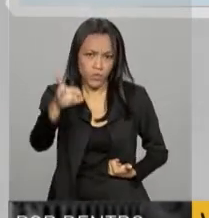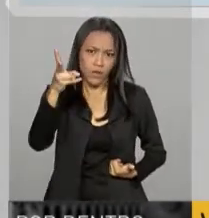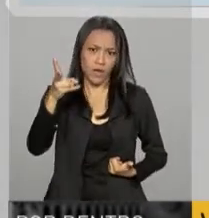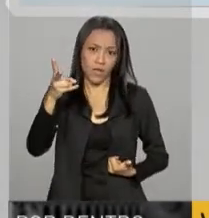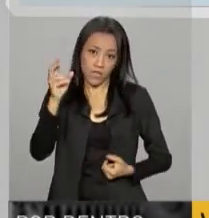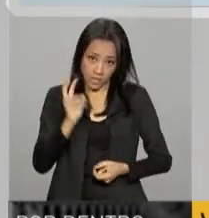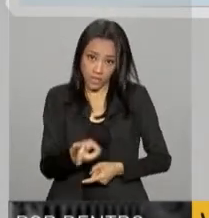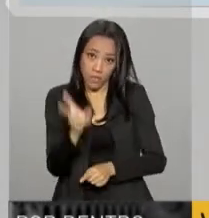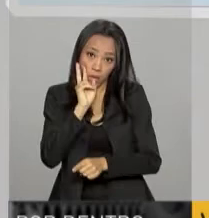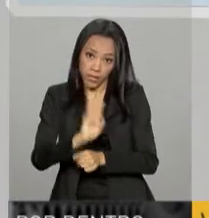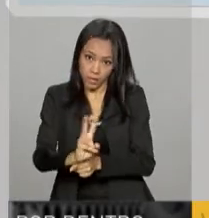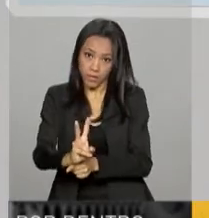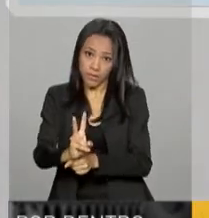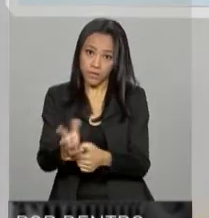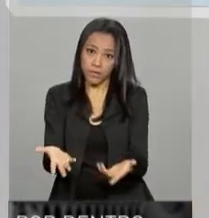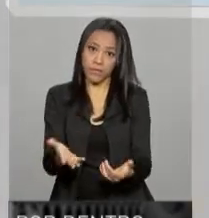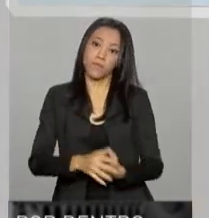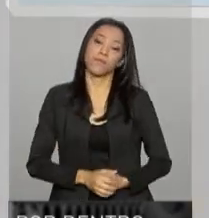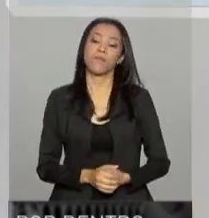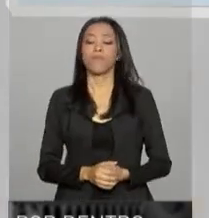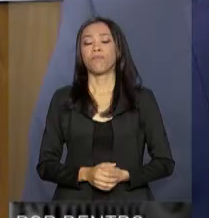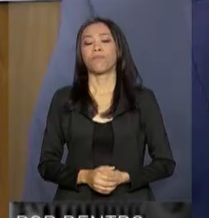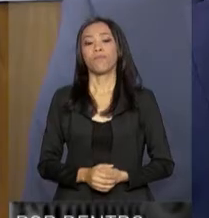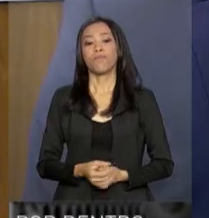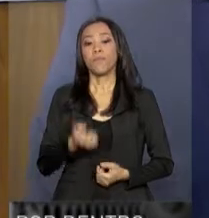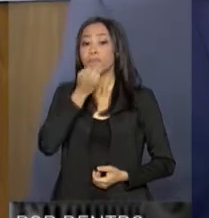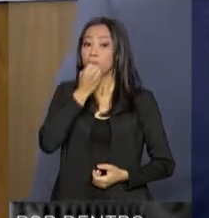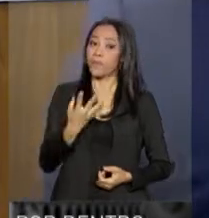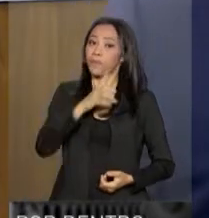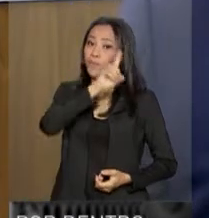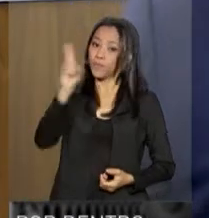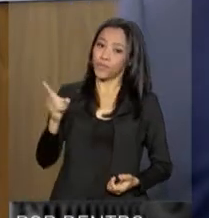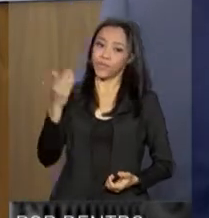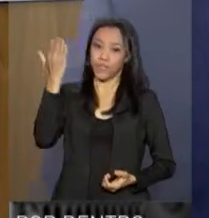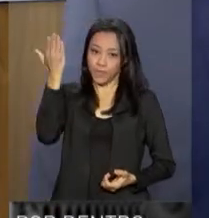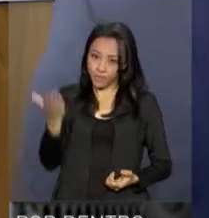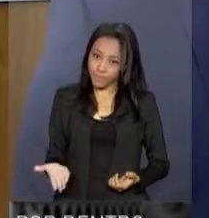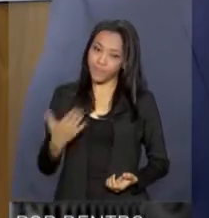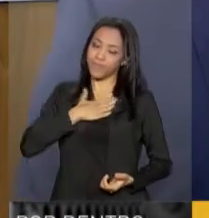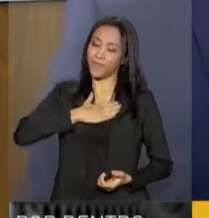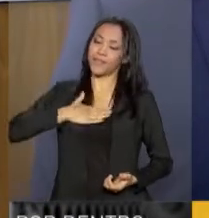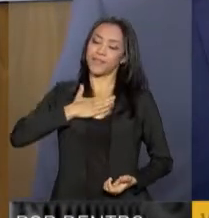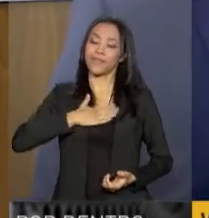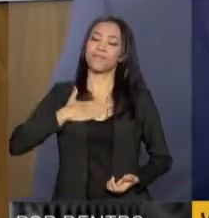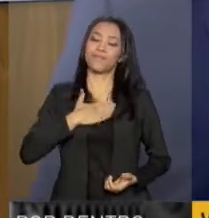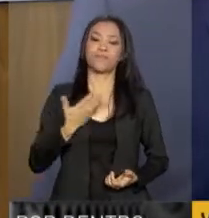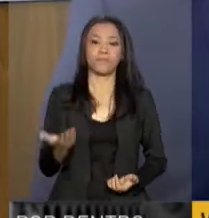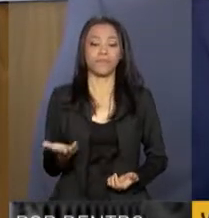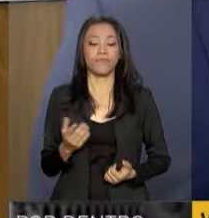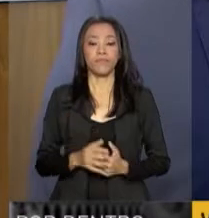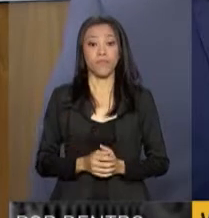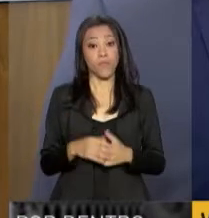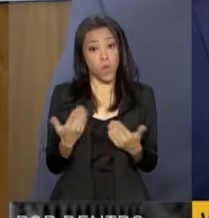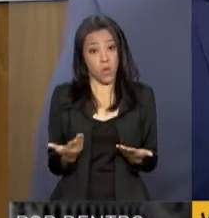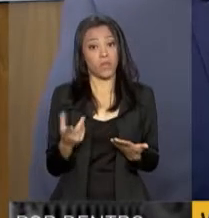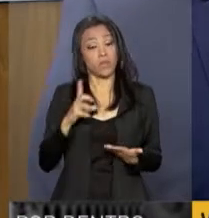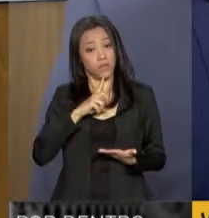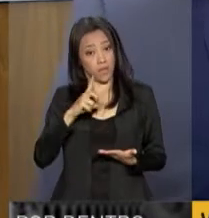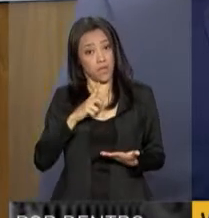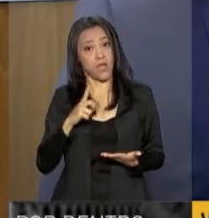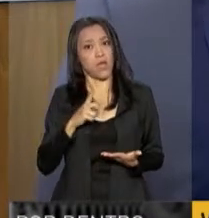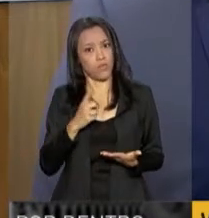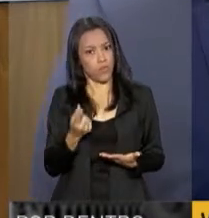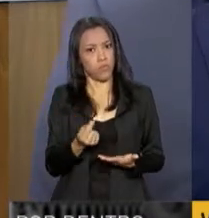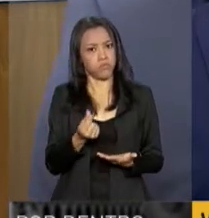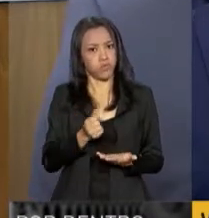ministro bem bom dia voltas livro o prazer olha a gente tem uma quantidade grande de recursos